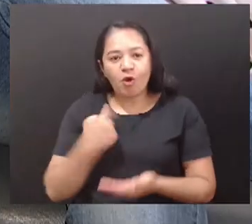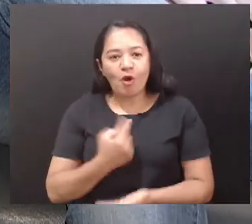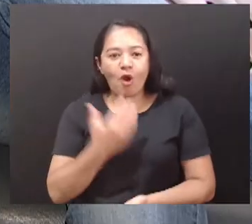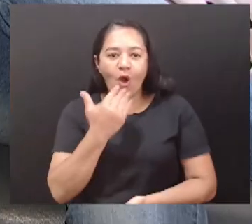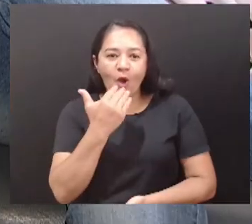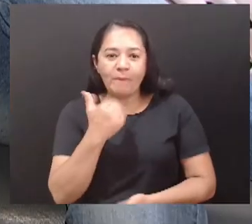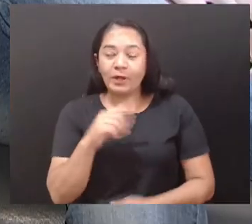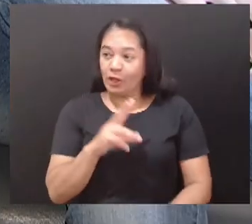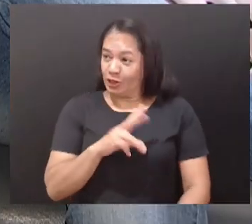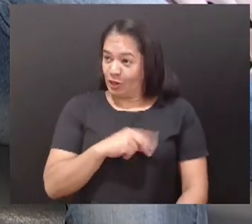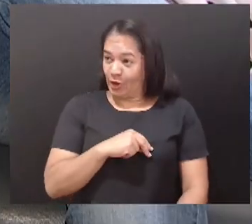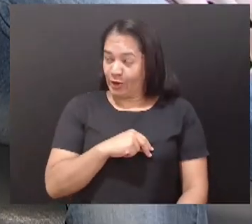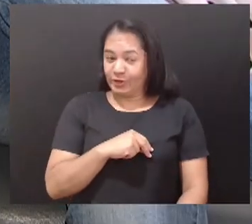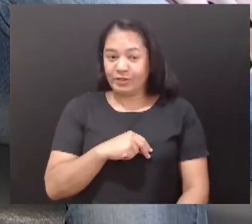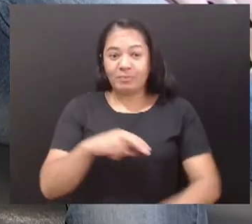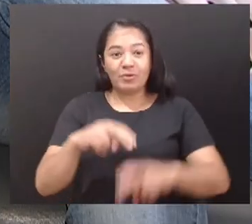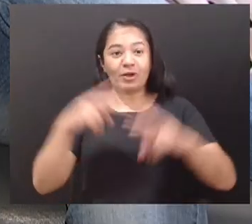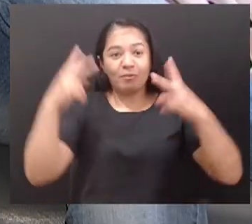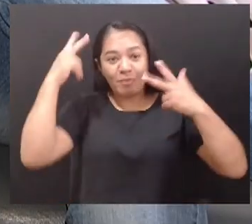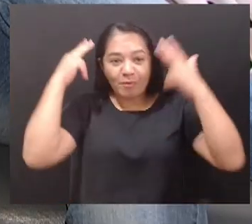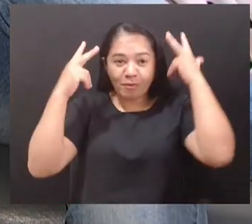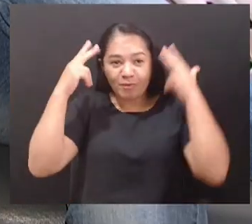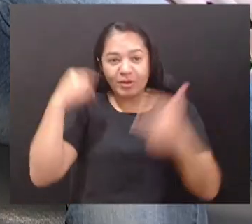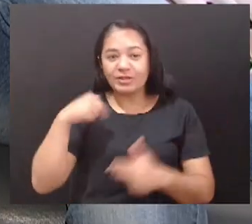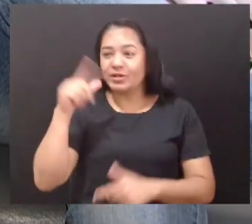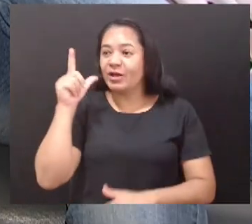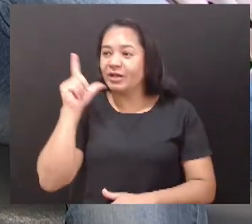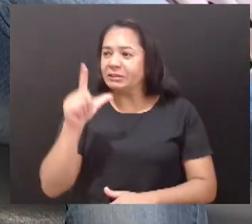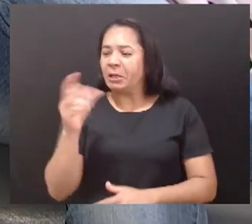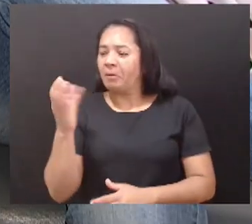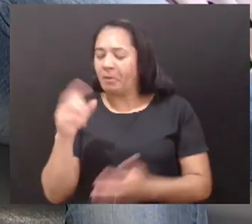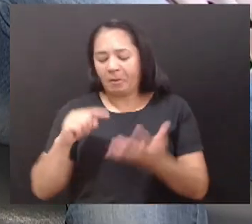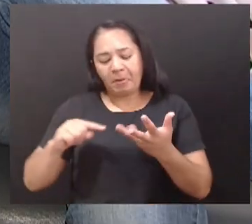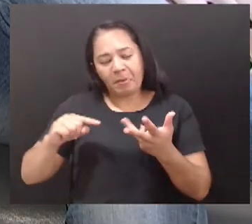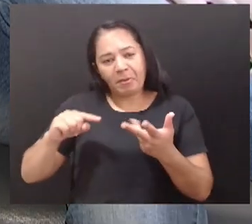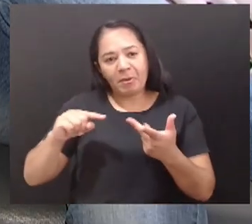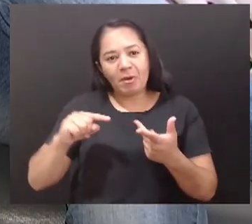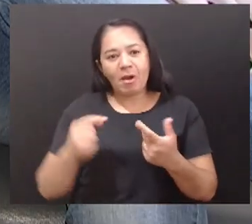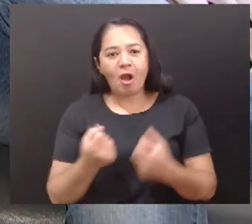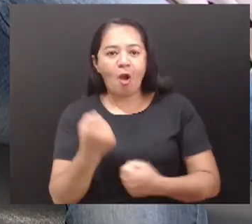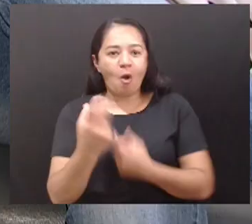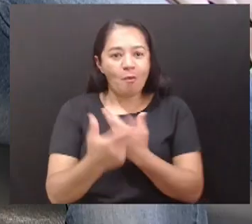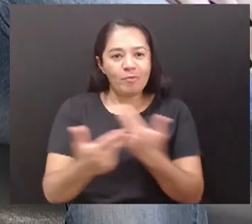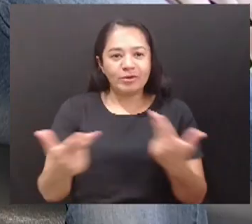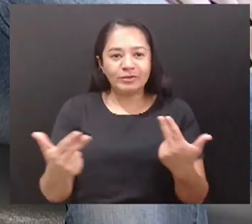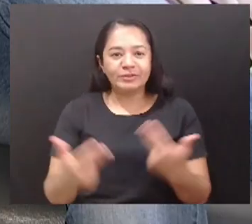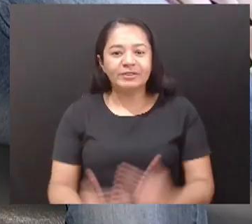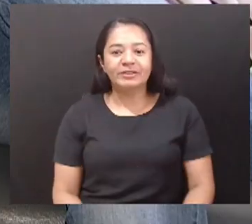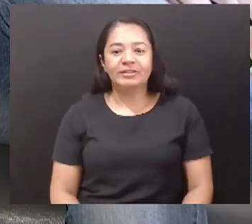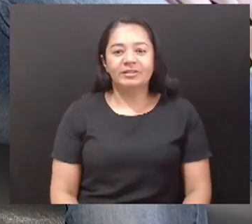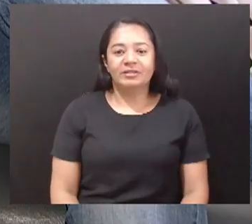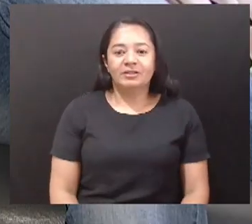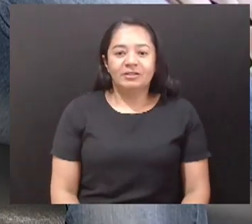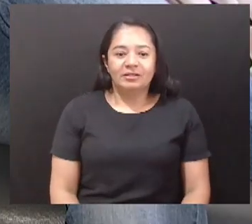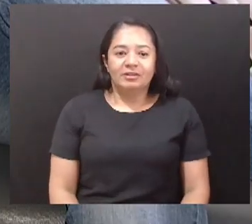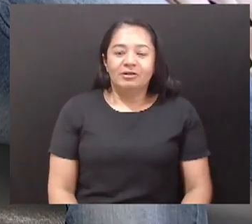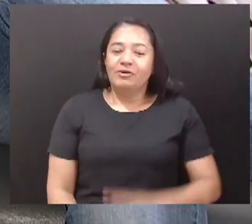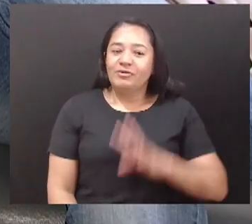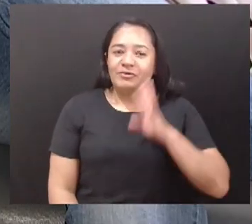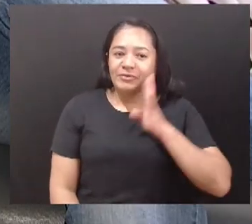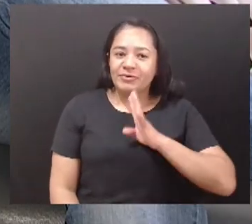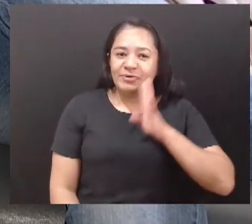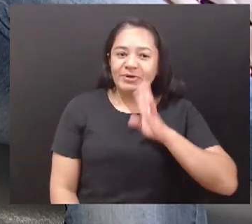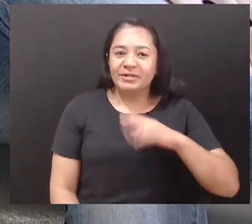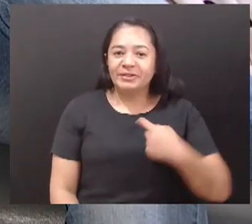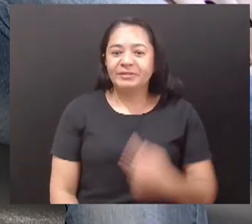através do corte de cabelo, tu ganha um refrigerante, estou recebendo um salgadinho para comer. Então, foi um negócio muito bacana para mim nessa época.